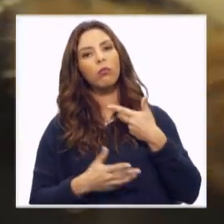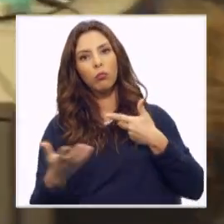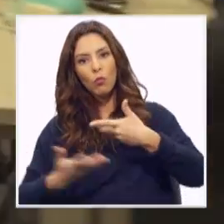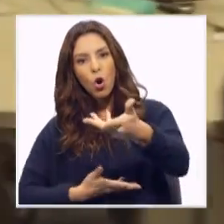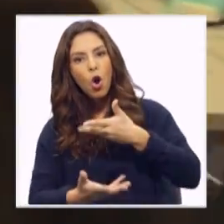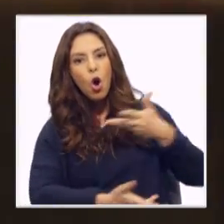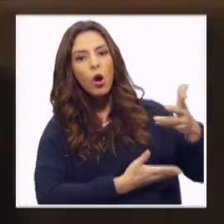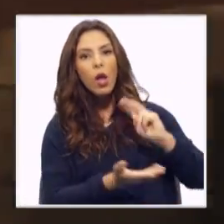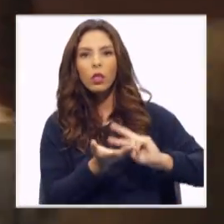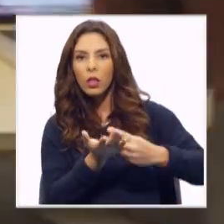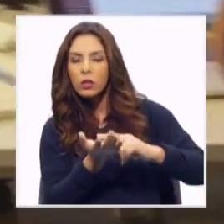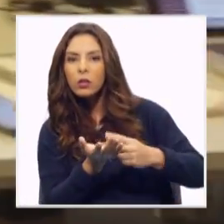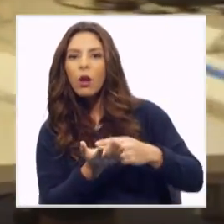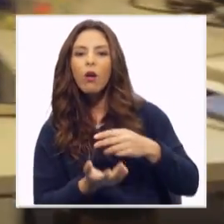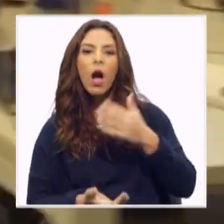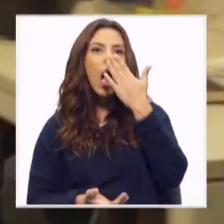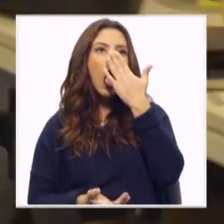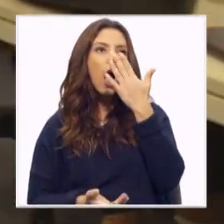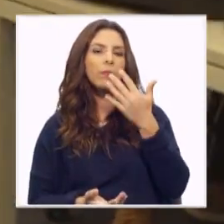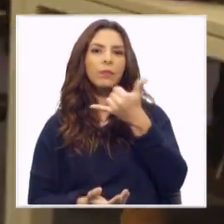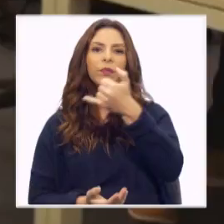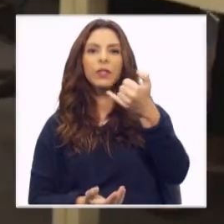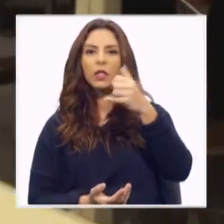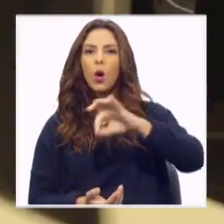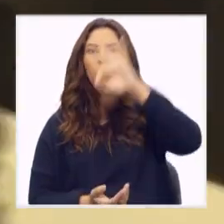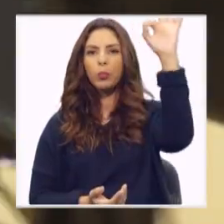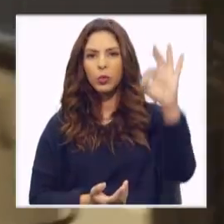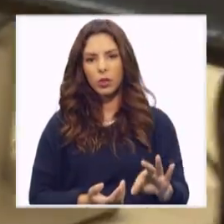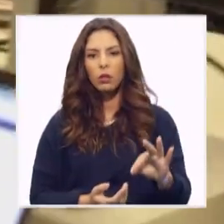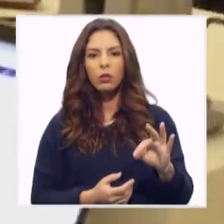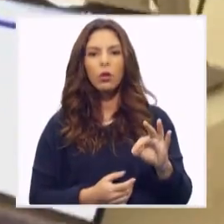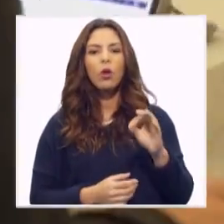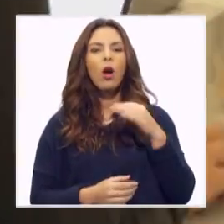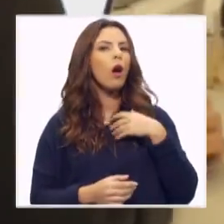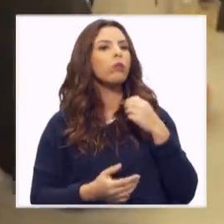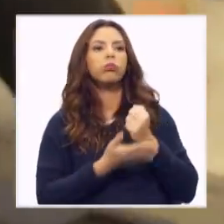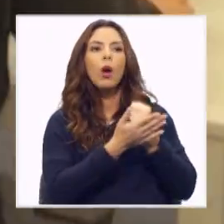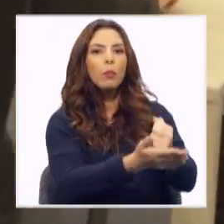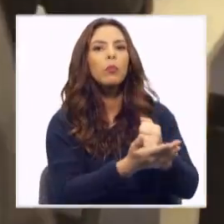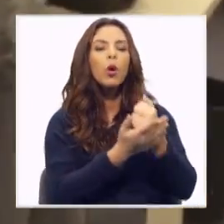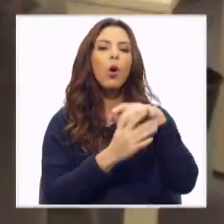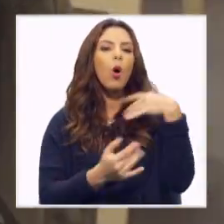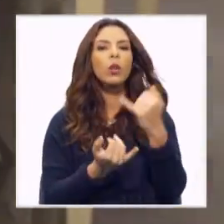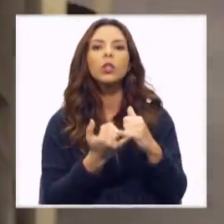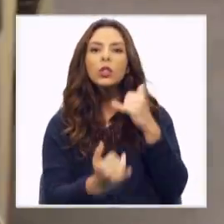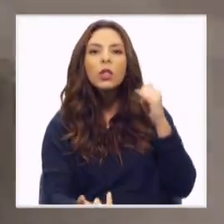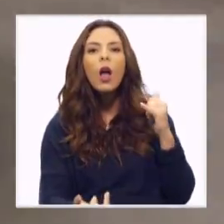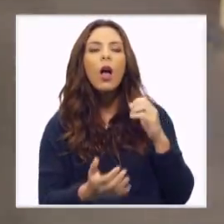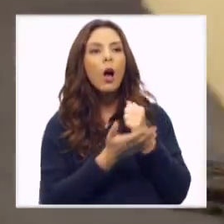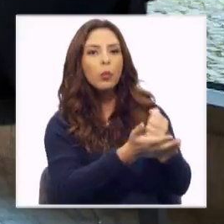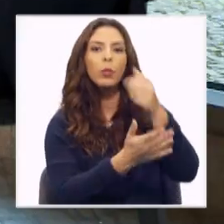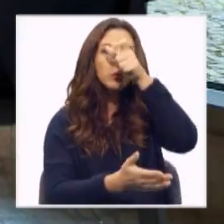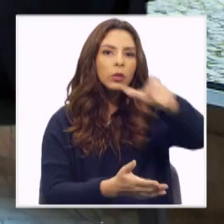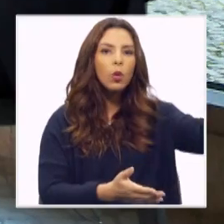primeira missão que é traduzir 25% de todas as interações de apoio ao cliente